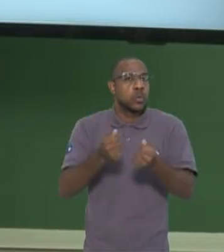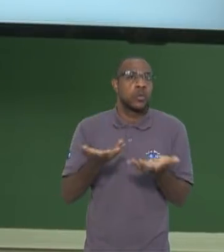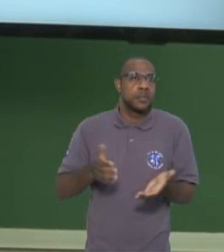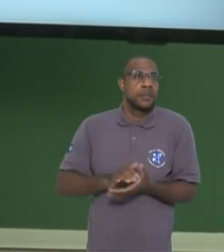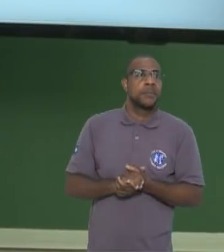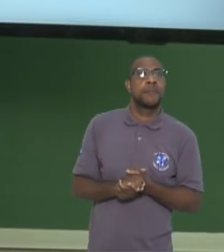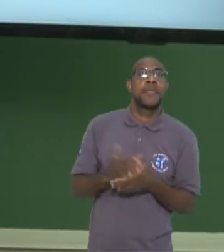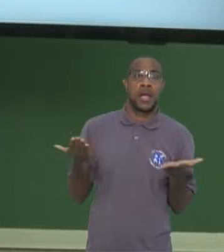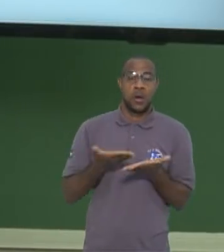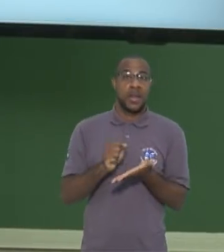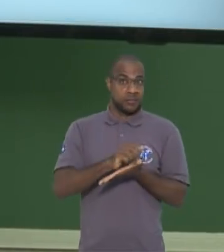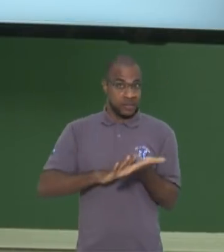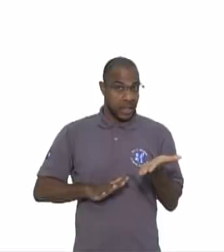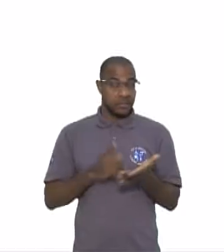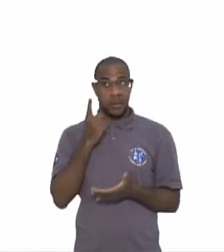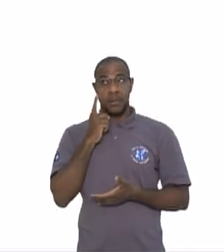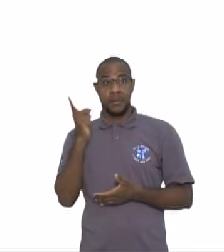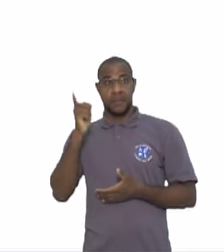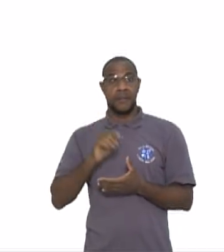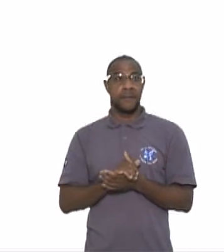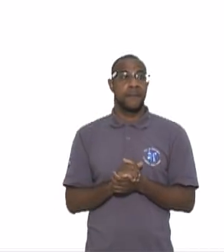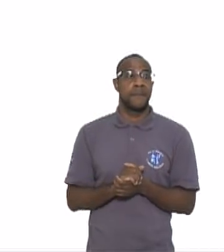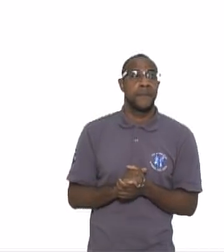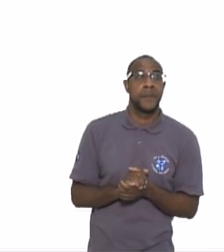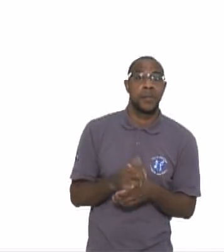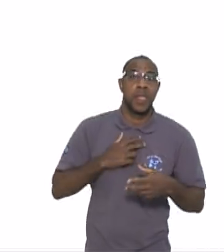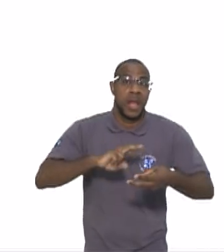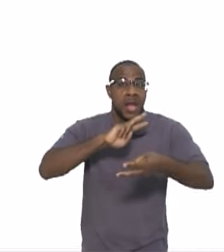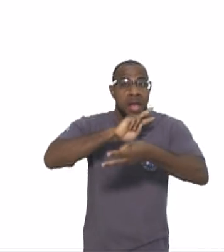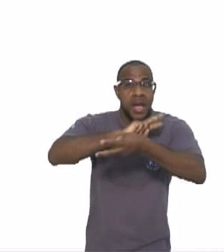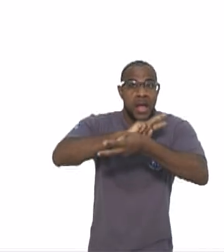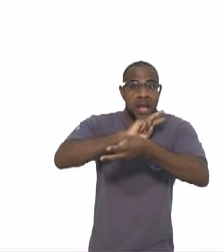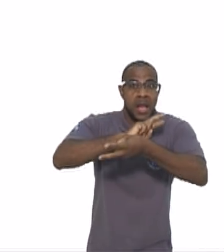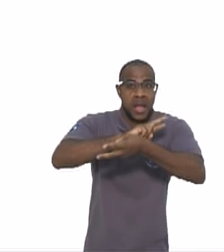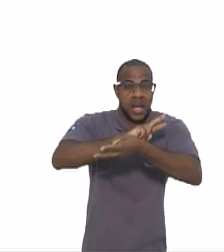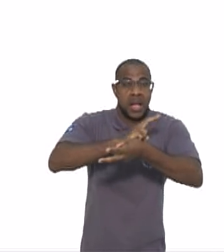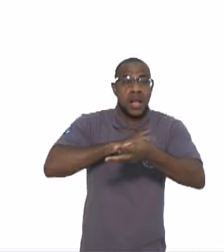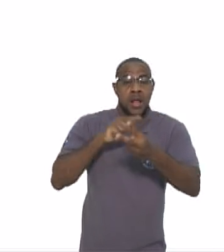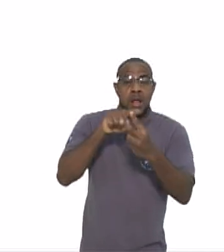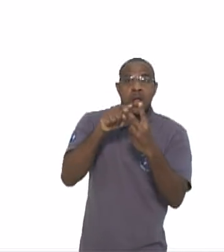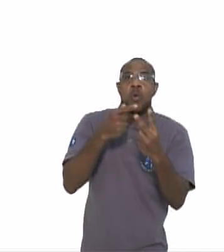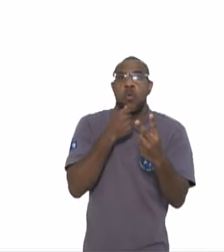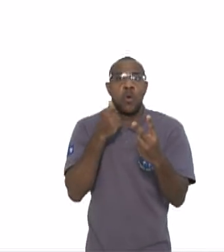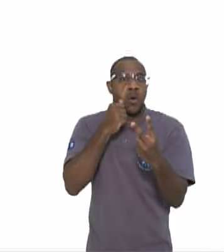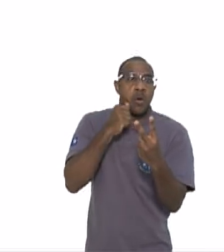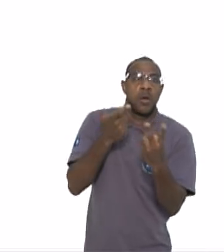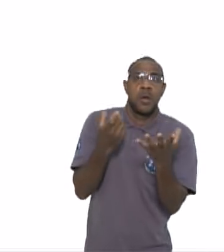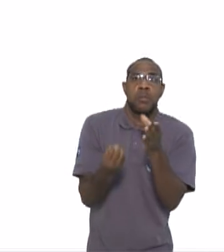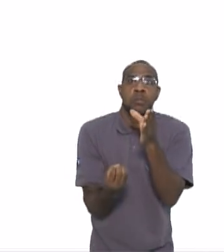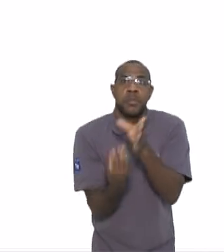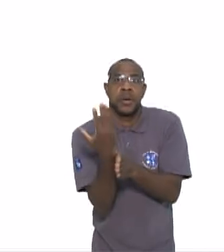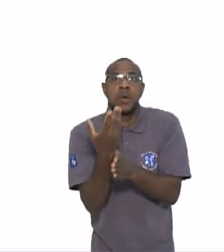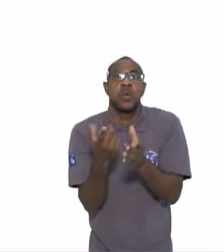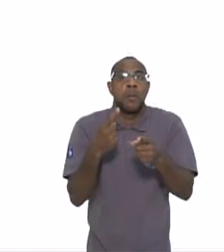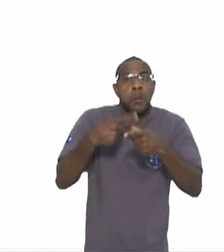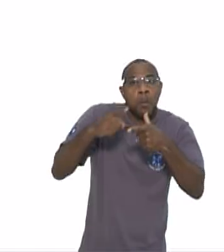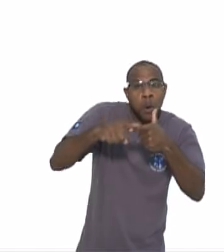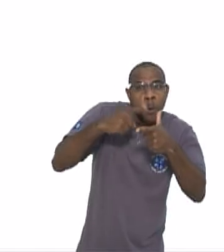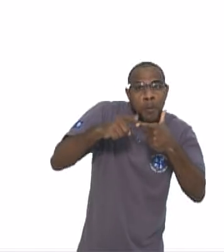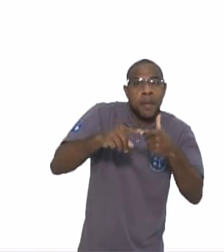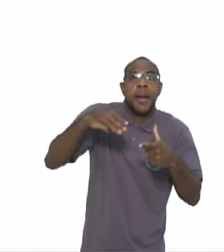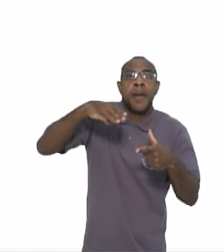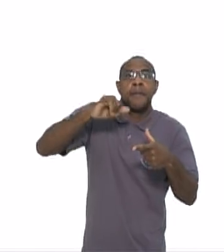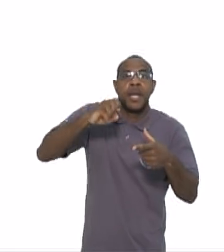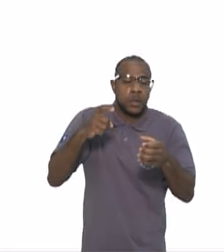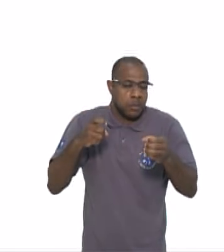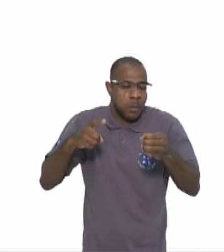Um exercício agora. As anomalias dos cromossomos sexuais ocorrem em virtude de problemas na meiose durante a formação dos